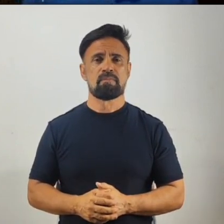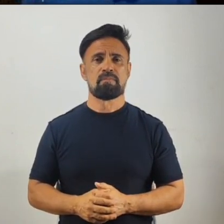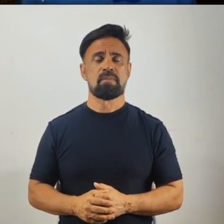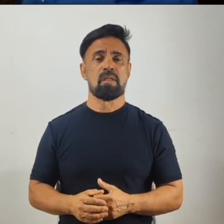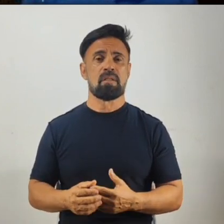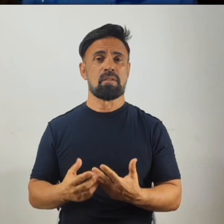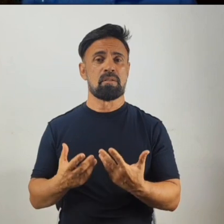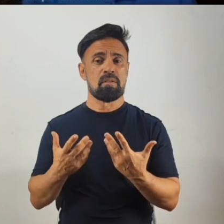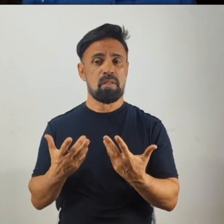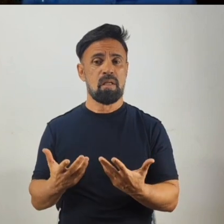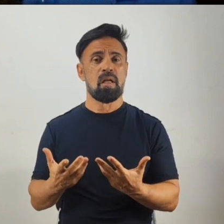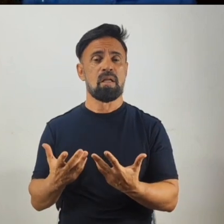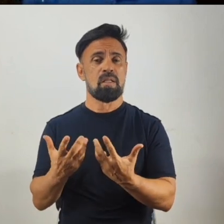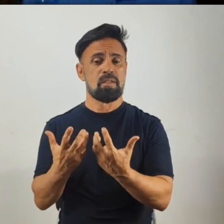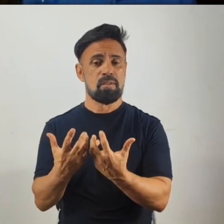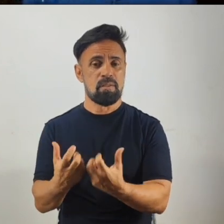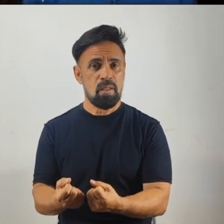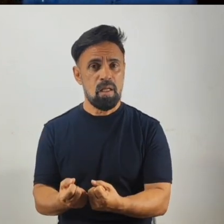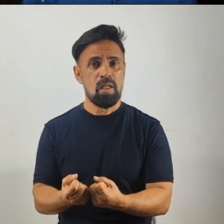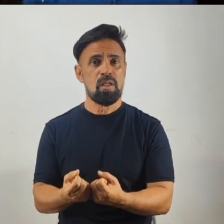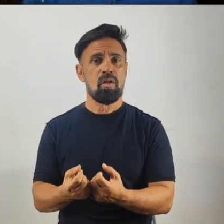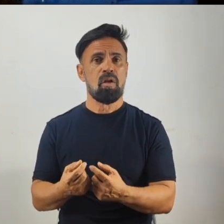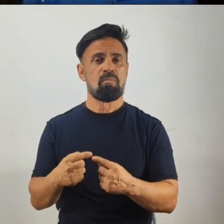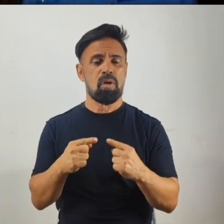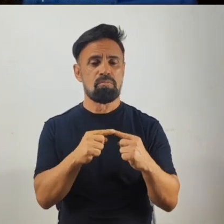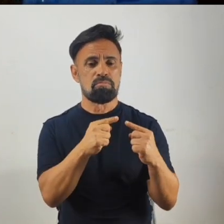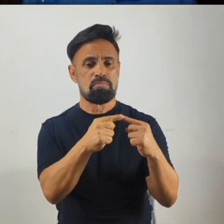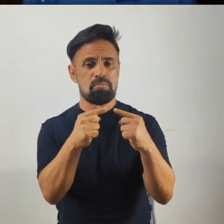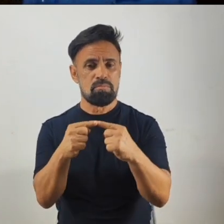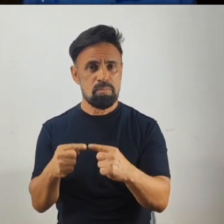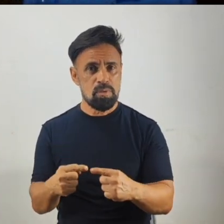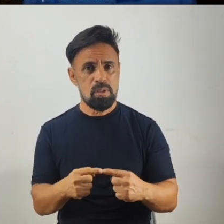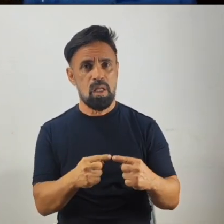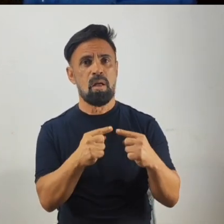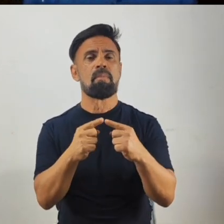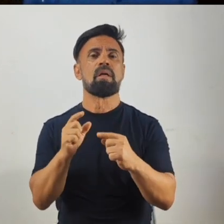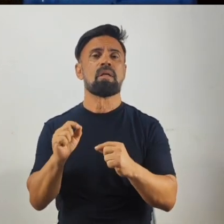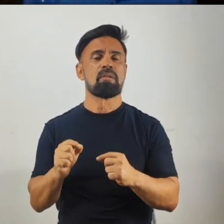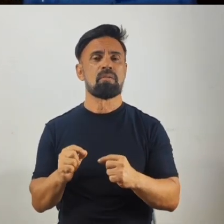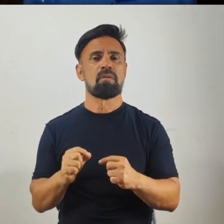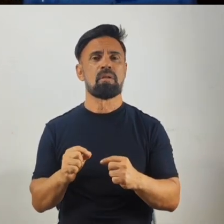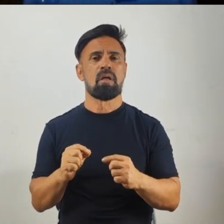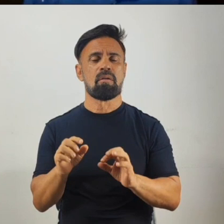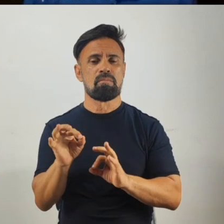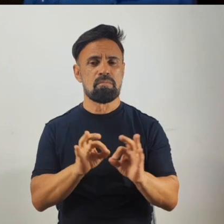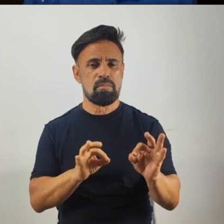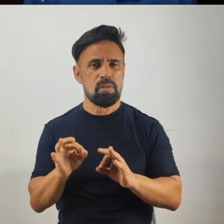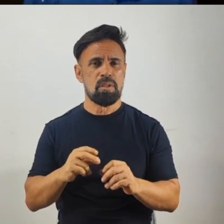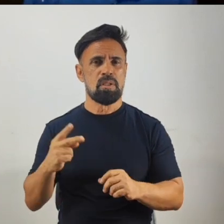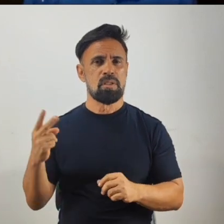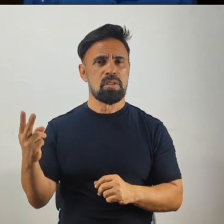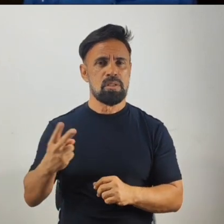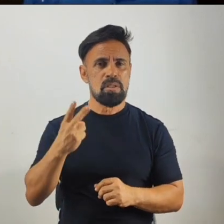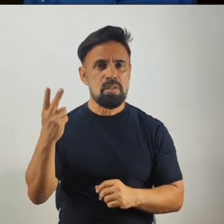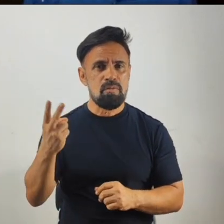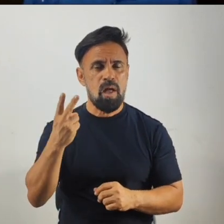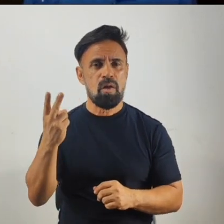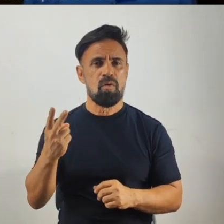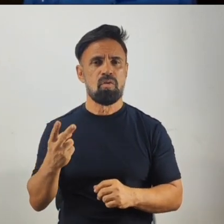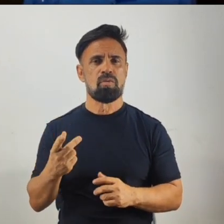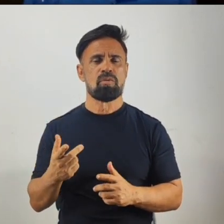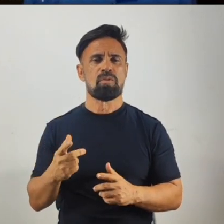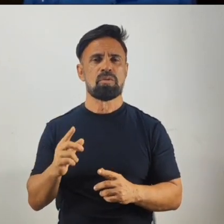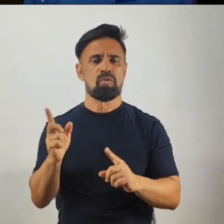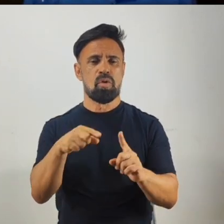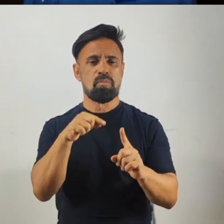passa pela adoção de boas práticas que requer o alinhamento da missão, visão e